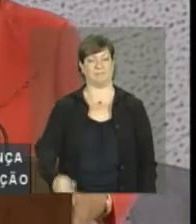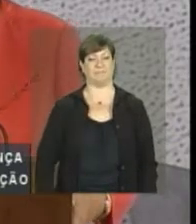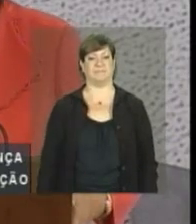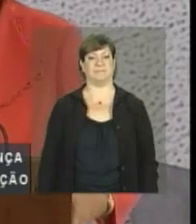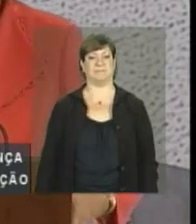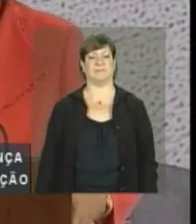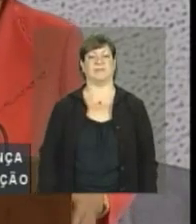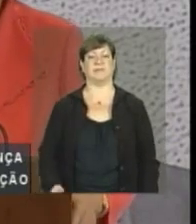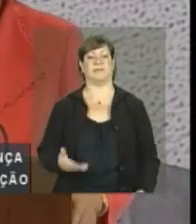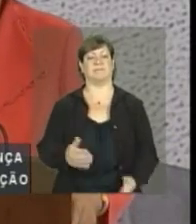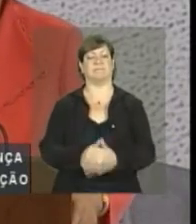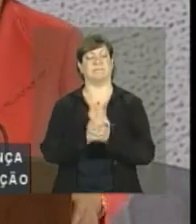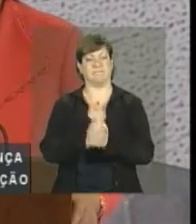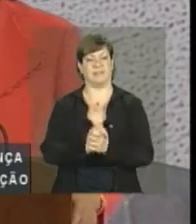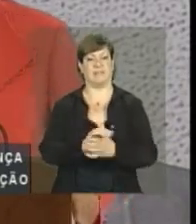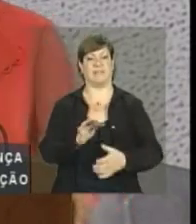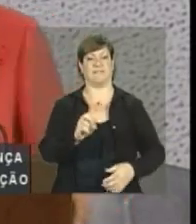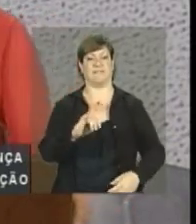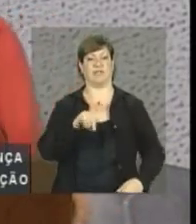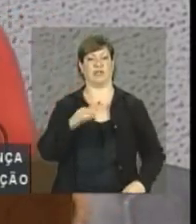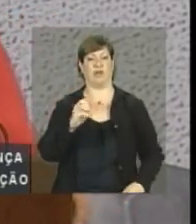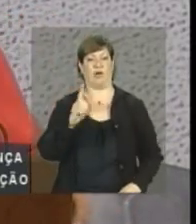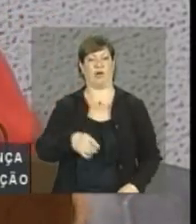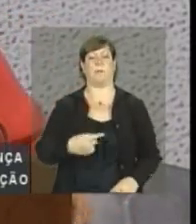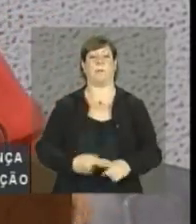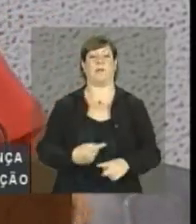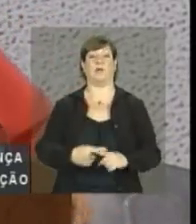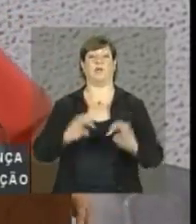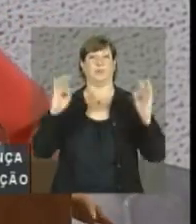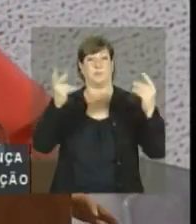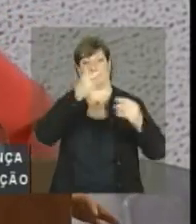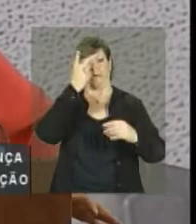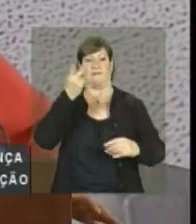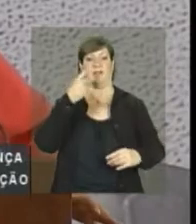Ao nosso companheiro Feijó, que o pessoal fala que é